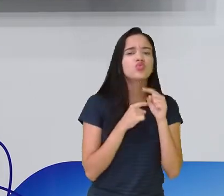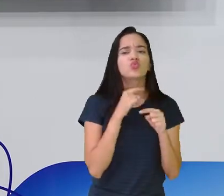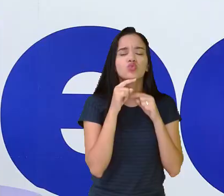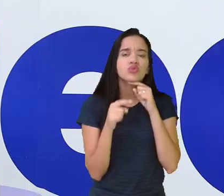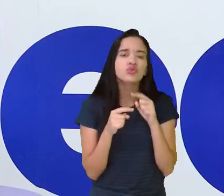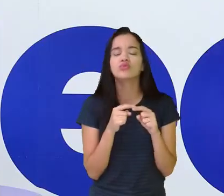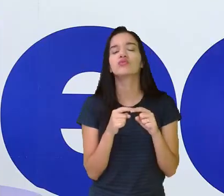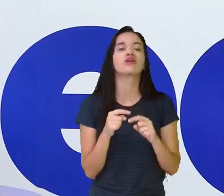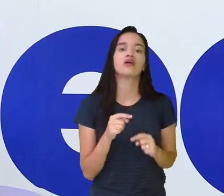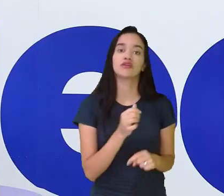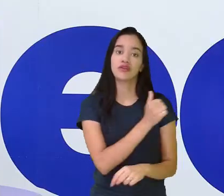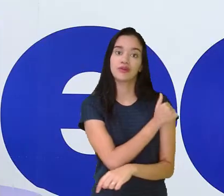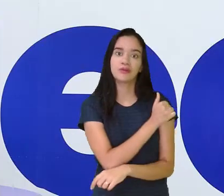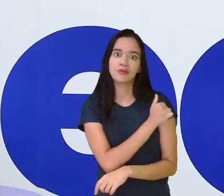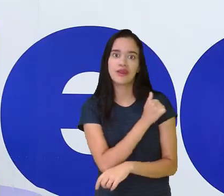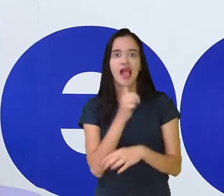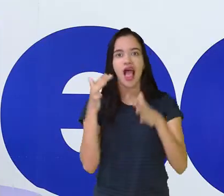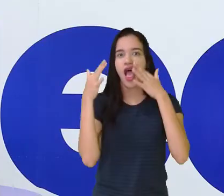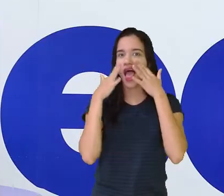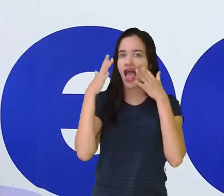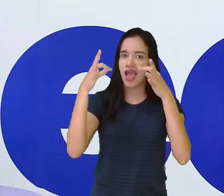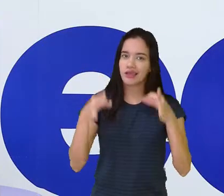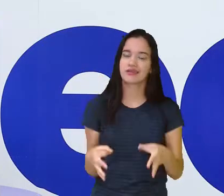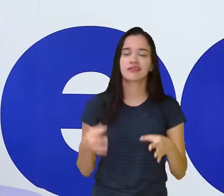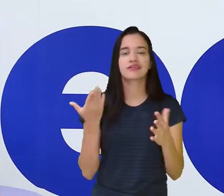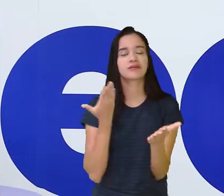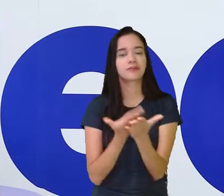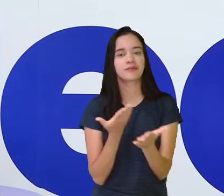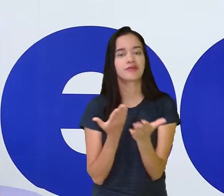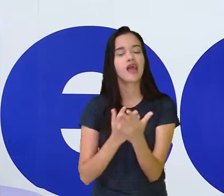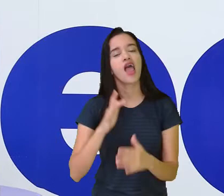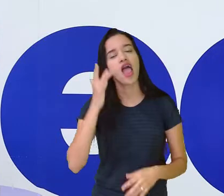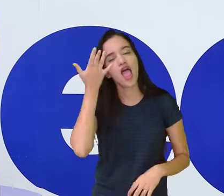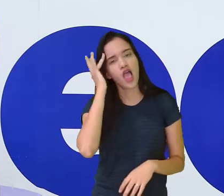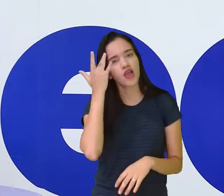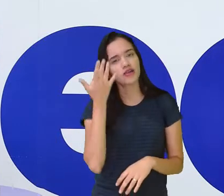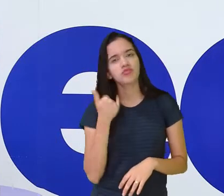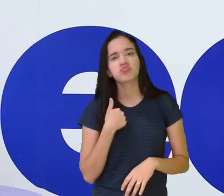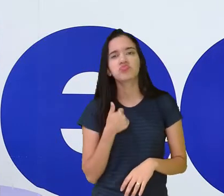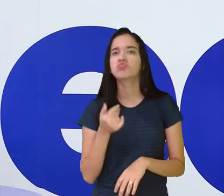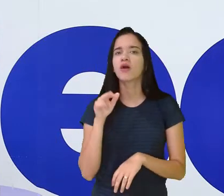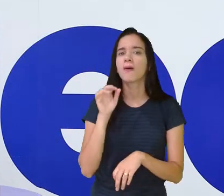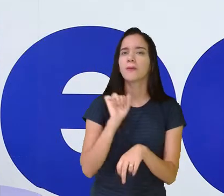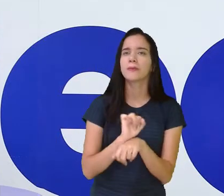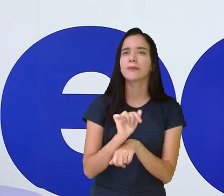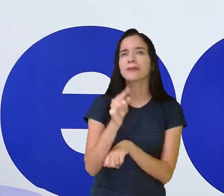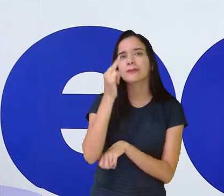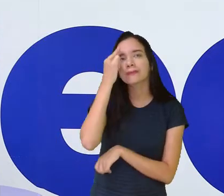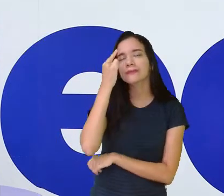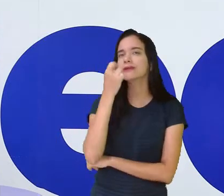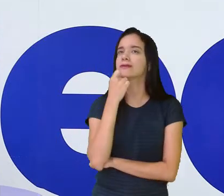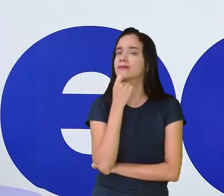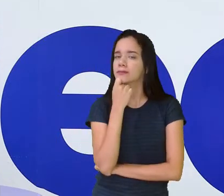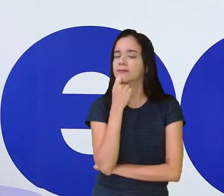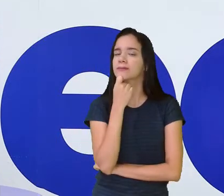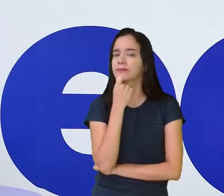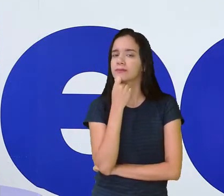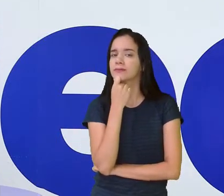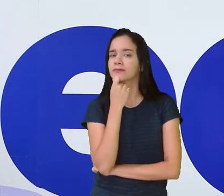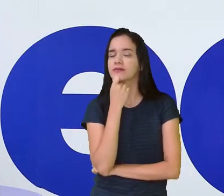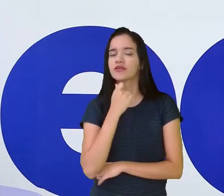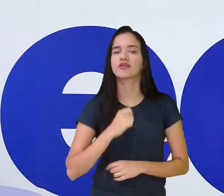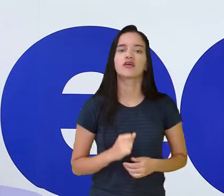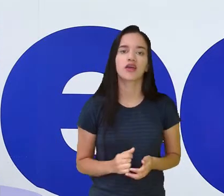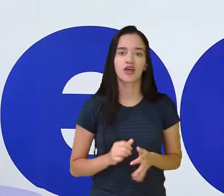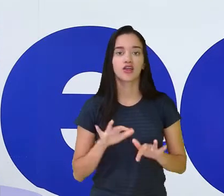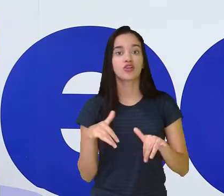agora? Eles estão aqui prestando atenção aí na aula. Eu acho que eles nunca tinham parado para pensar aí sobre essa